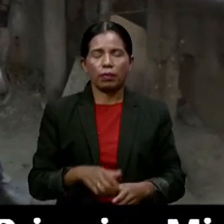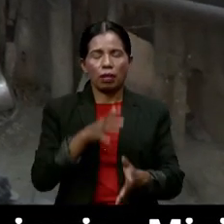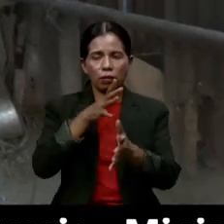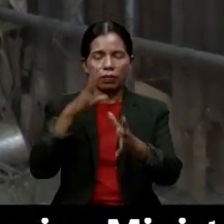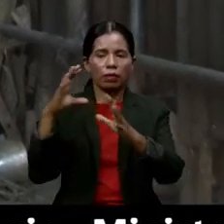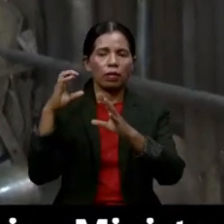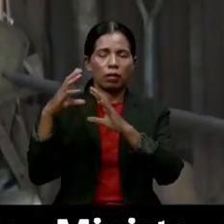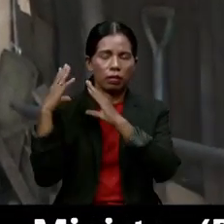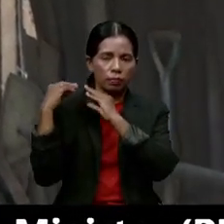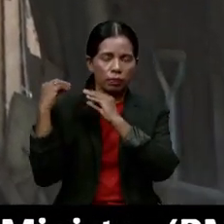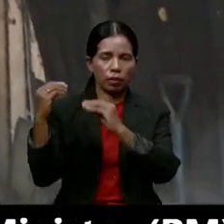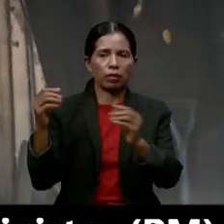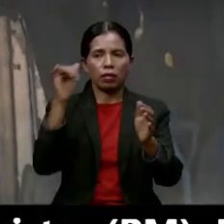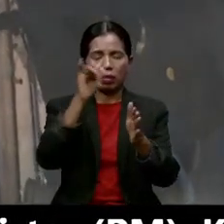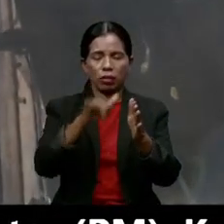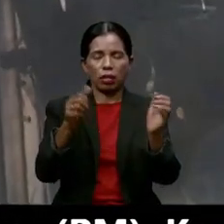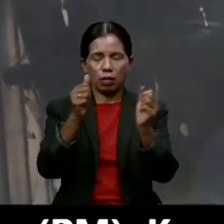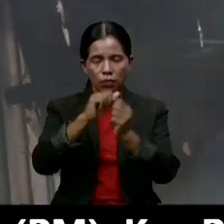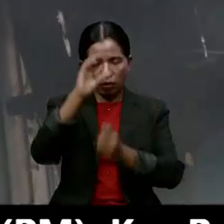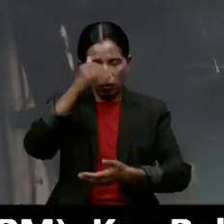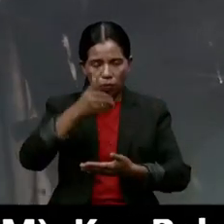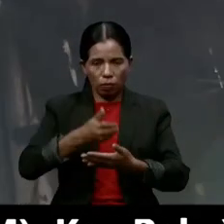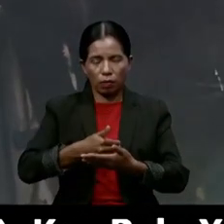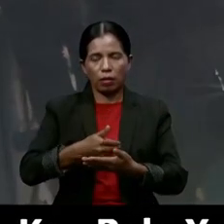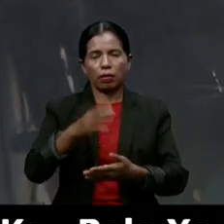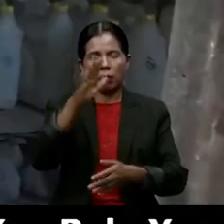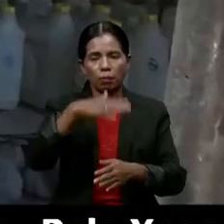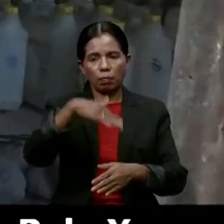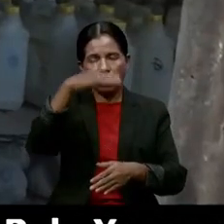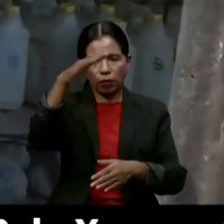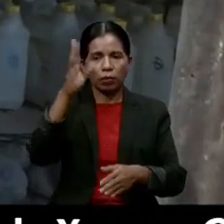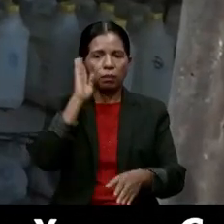da Dauné, ela há muito com o an mane bot no beu an sira.